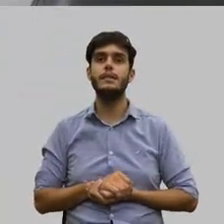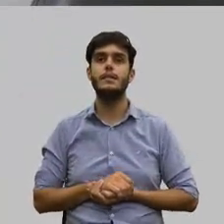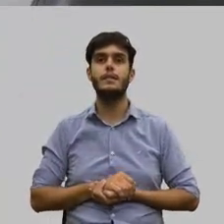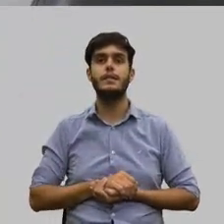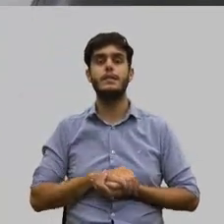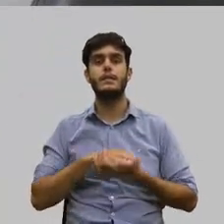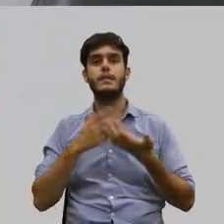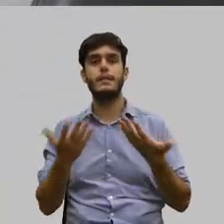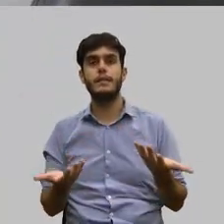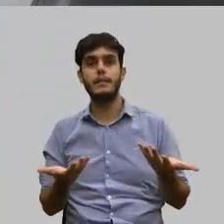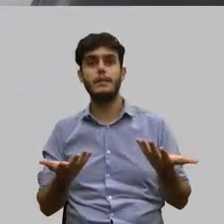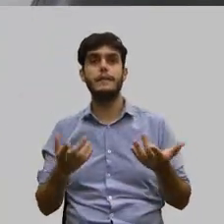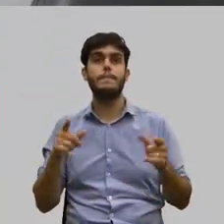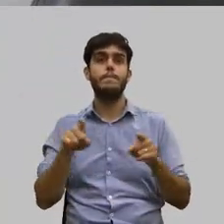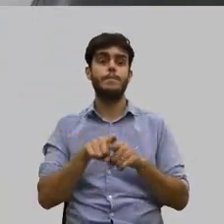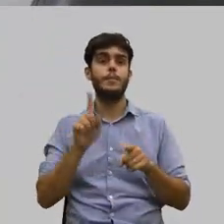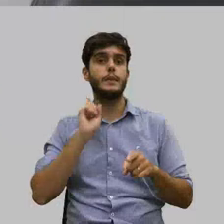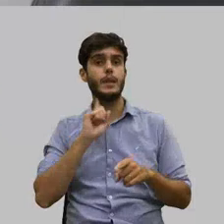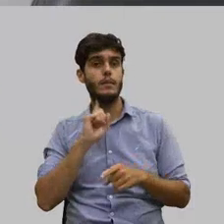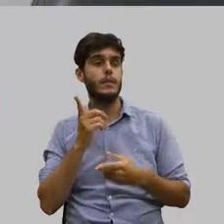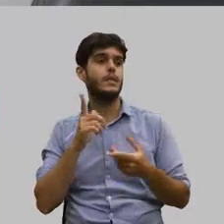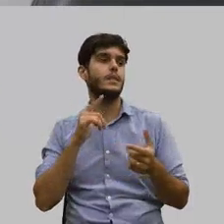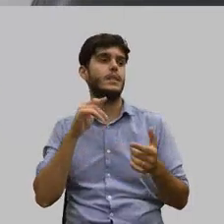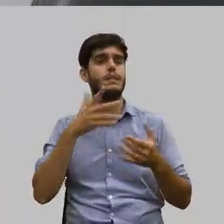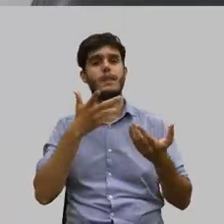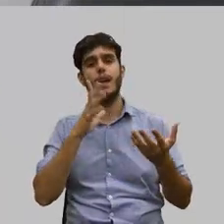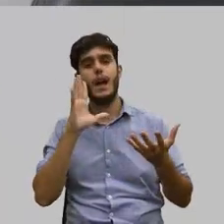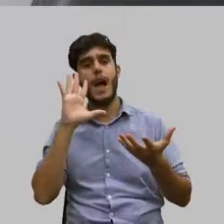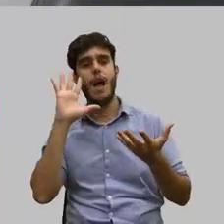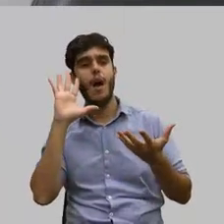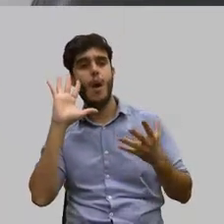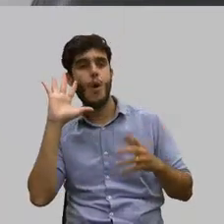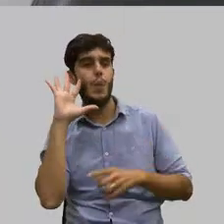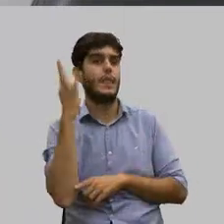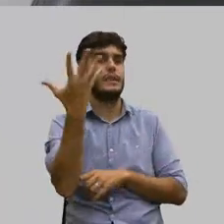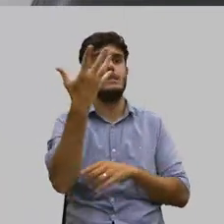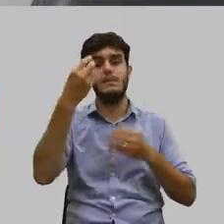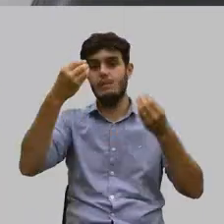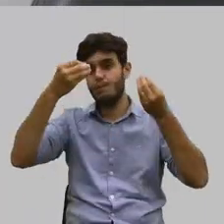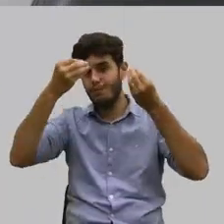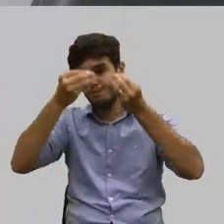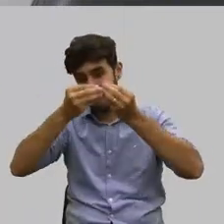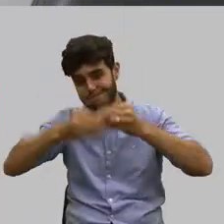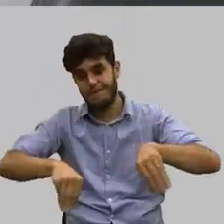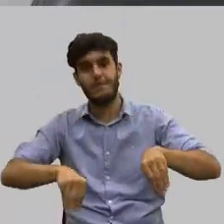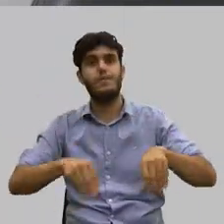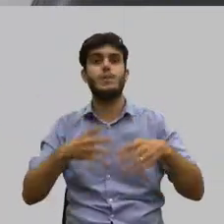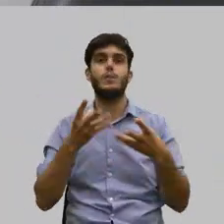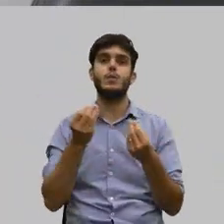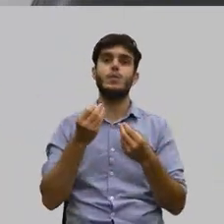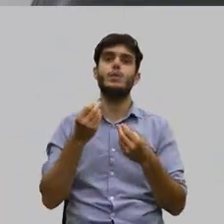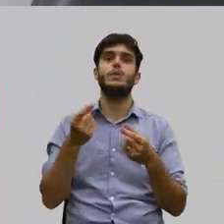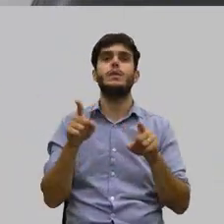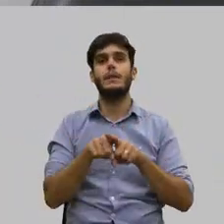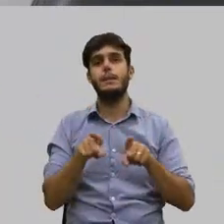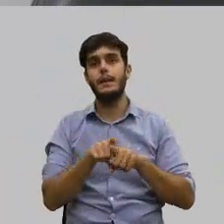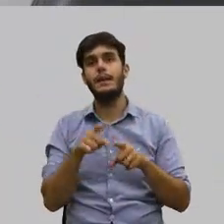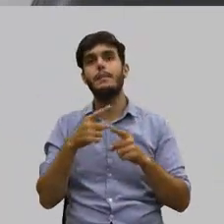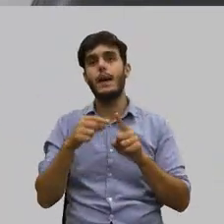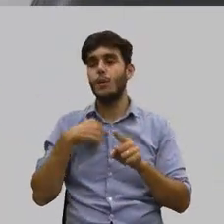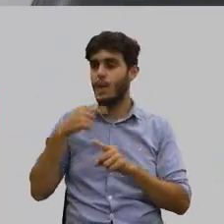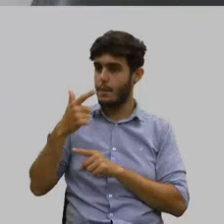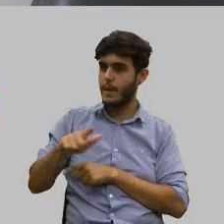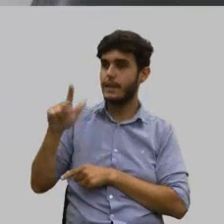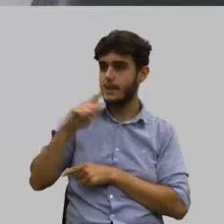Minas Gerais Nas questões das tragédias toda a assistência que vocês têm dado eu acho que que começa a ficar redundante a minha fala mas eu não